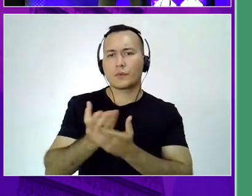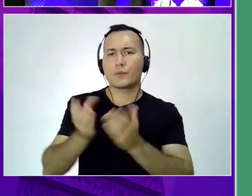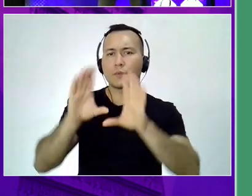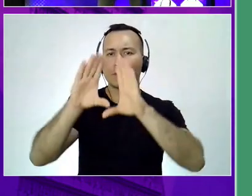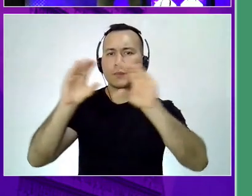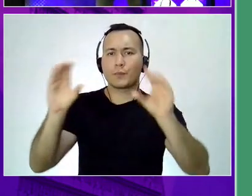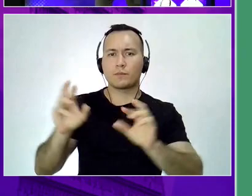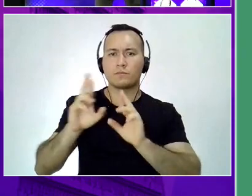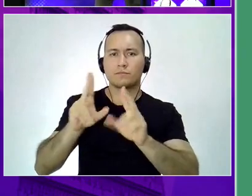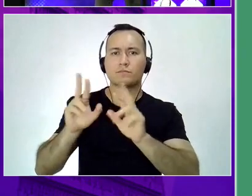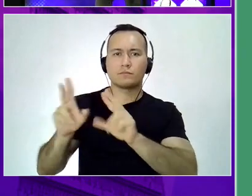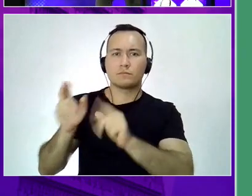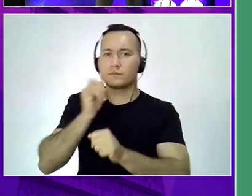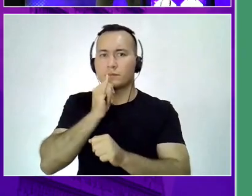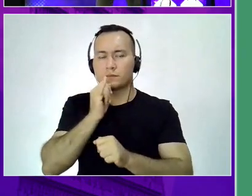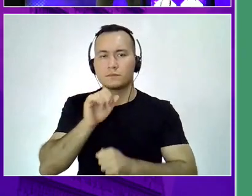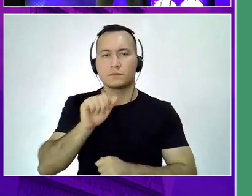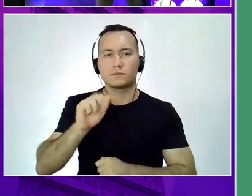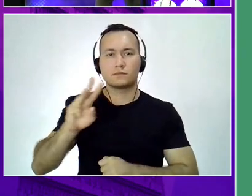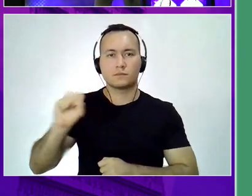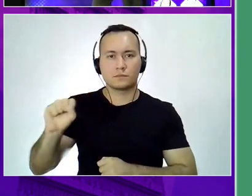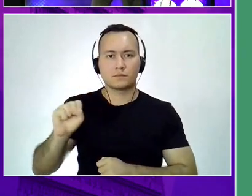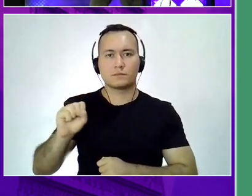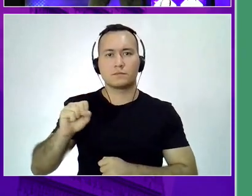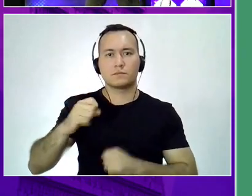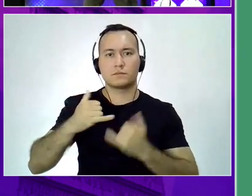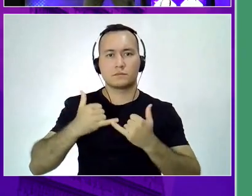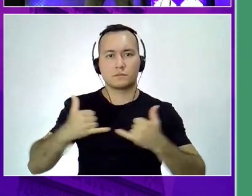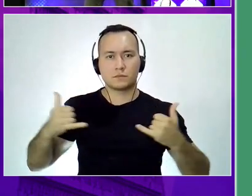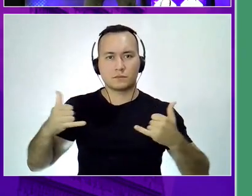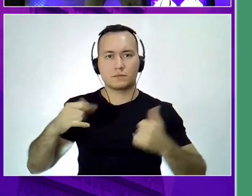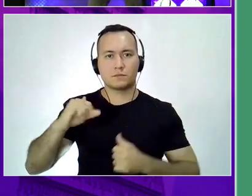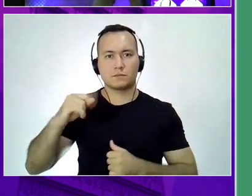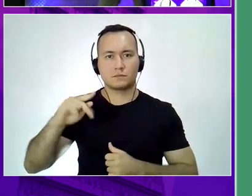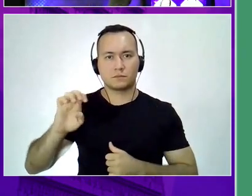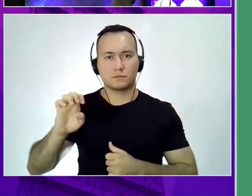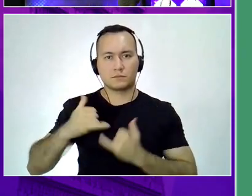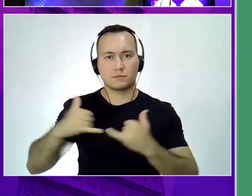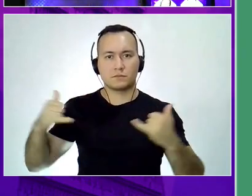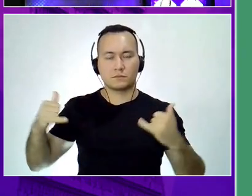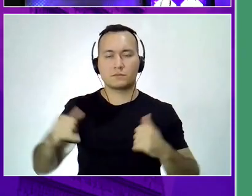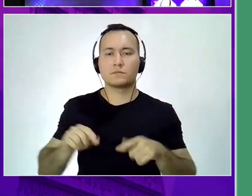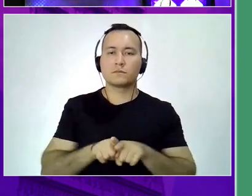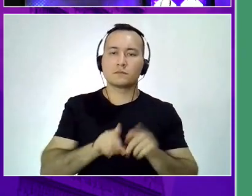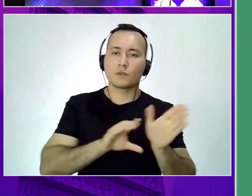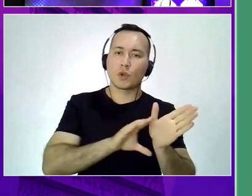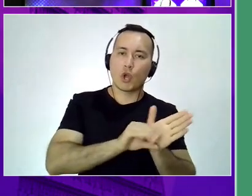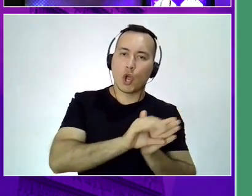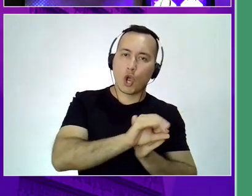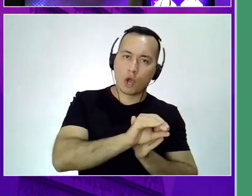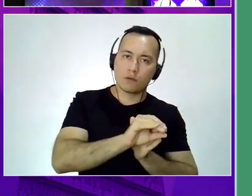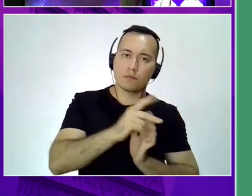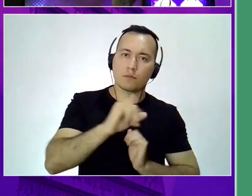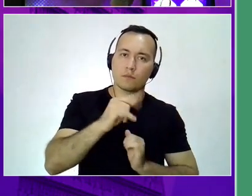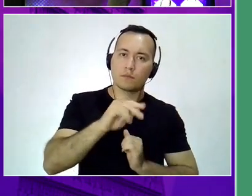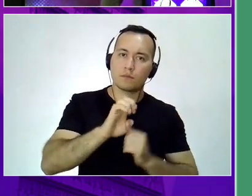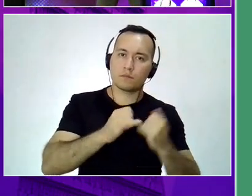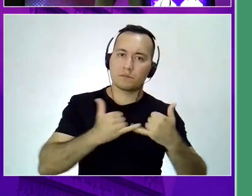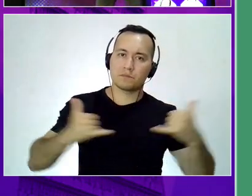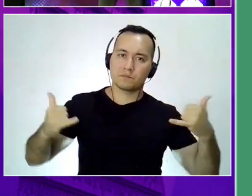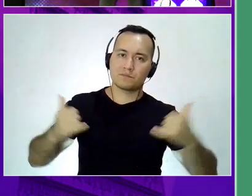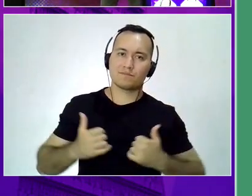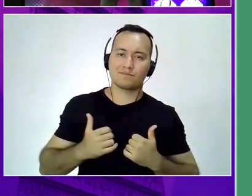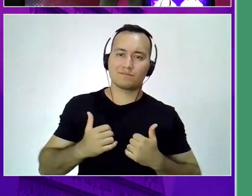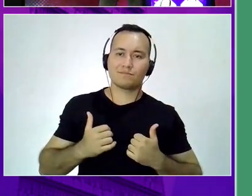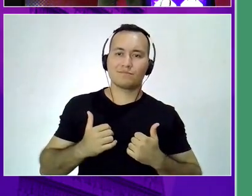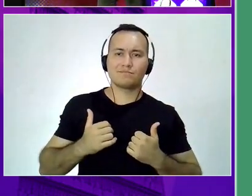a AWS Pipelines, Azure Pipelines, o Google também te dá ferramental. Por quê? Porque todas elas tentam trazer para elas todo esse